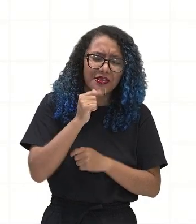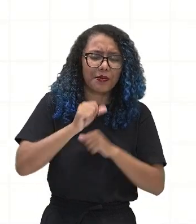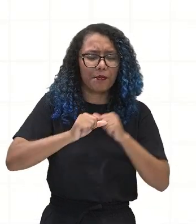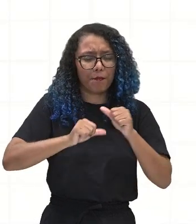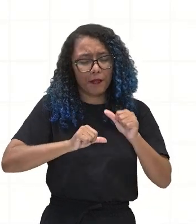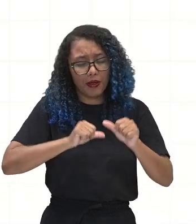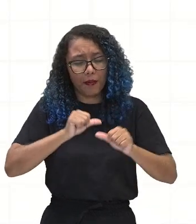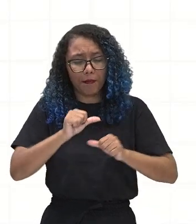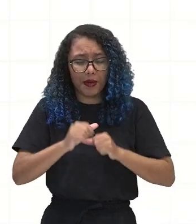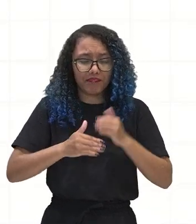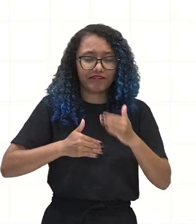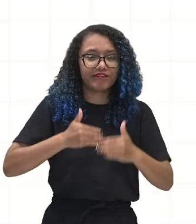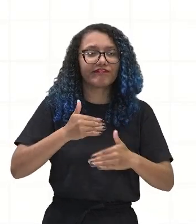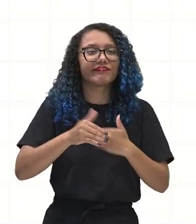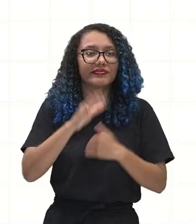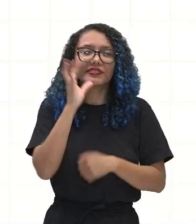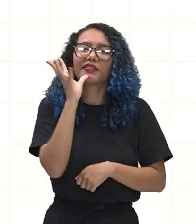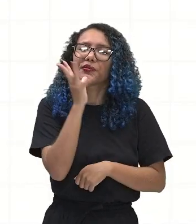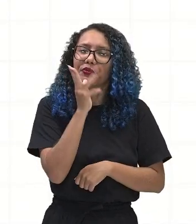acontecer.